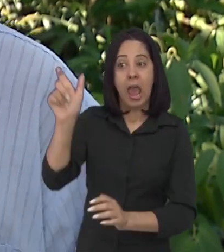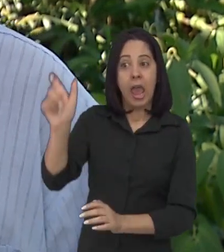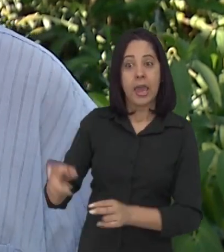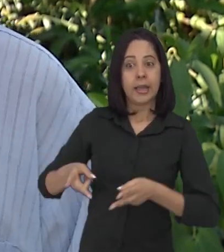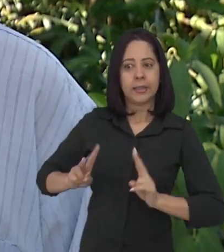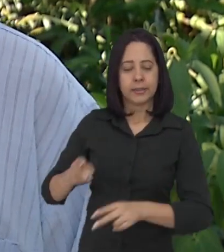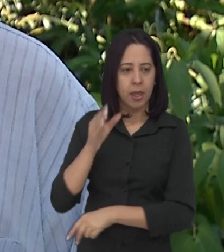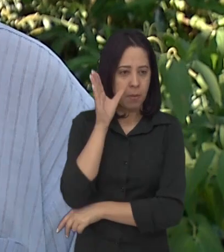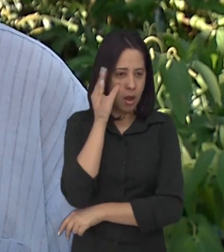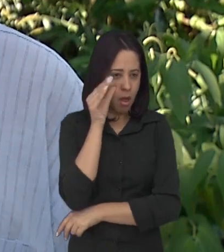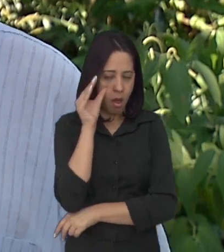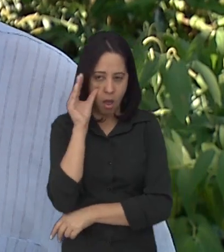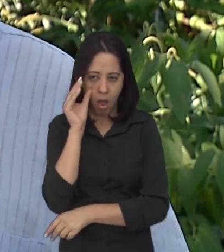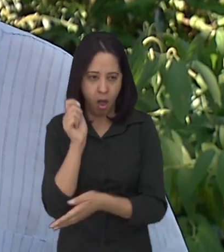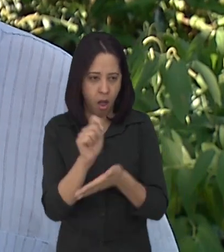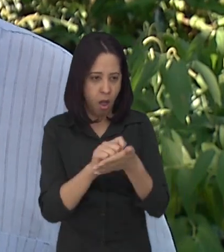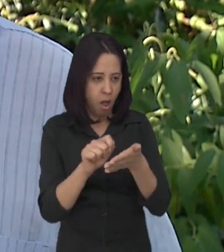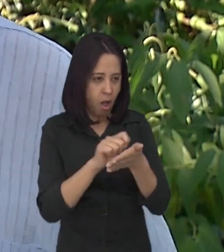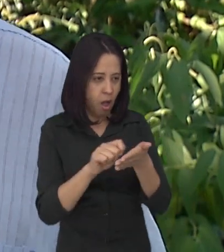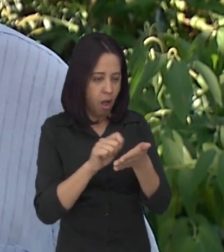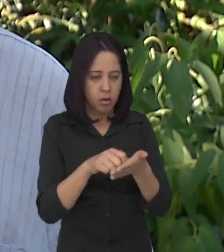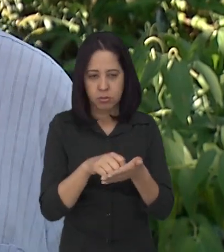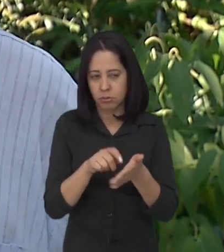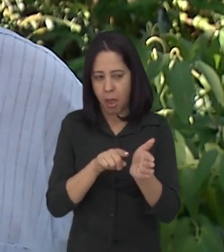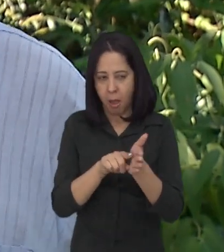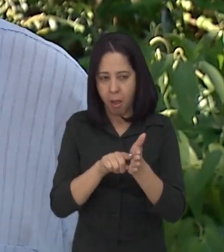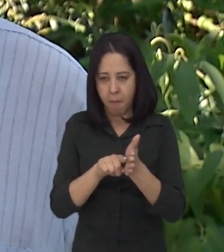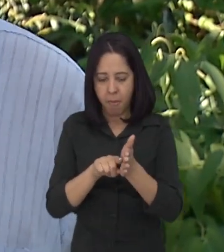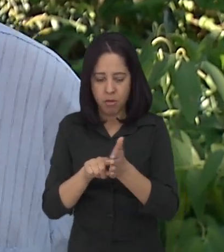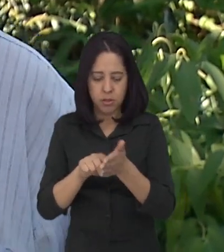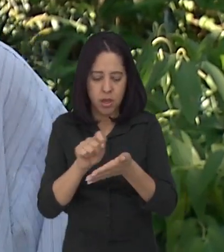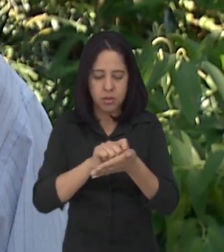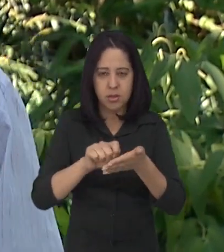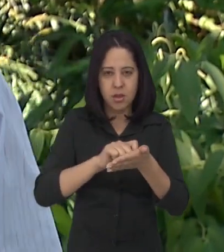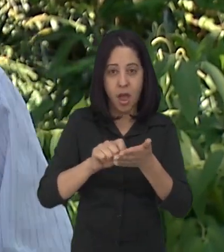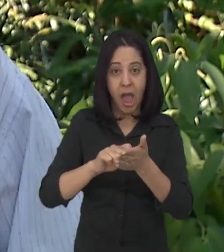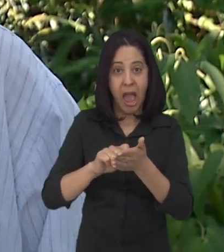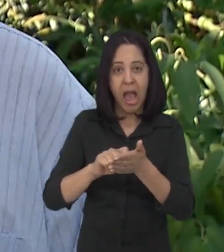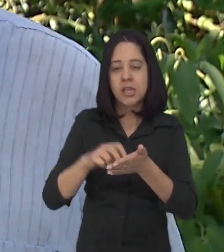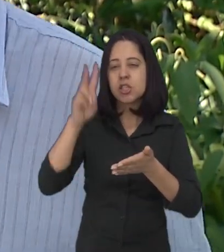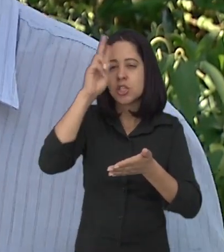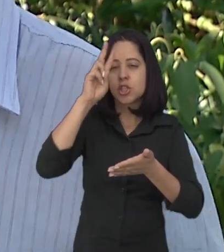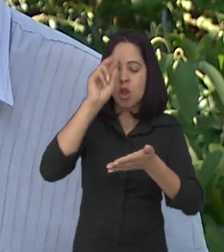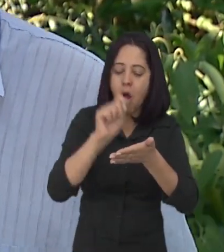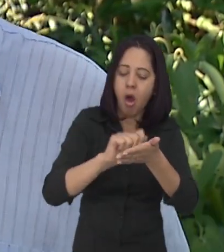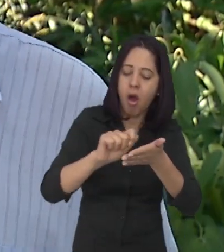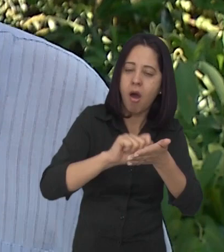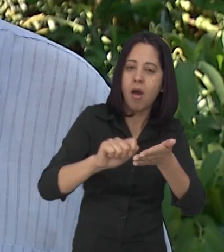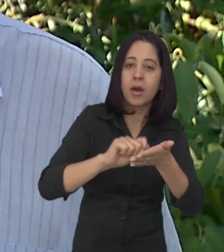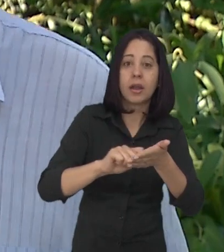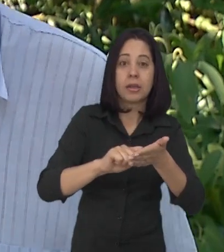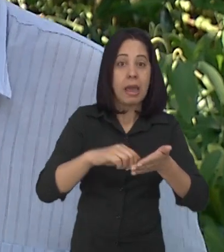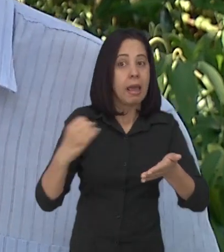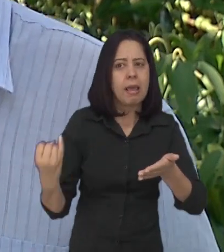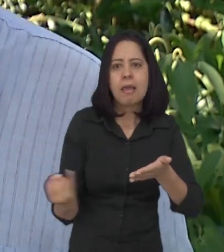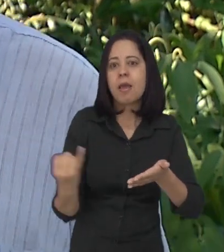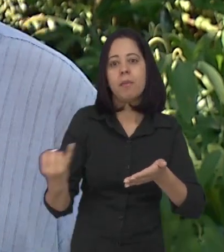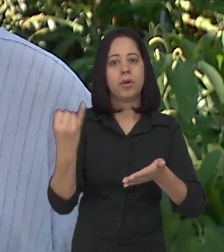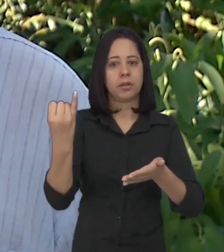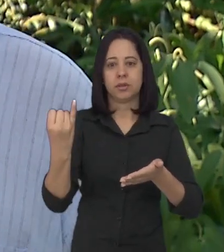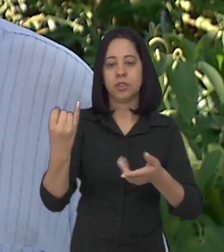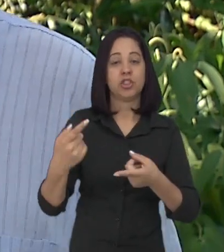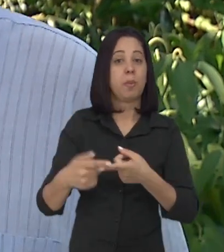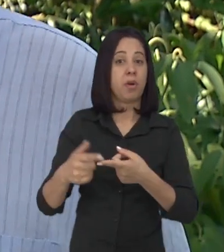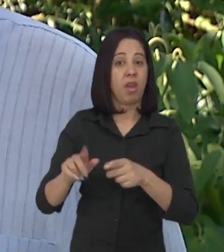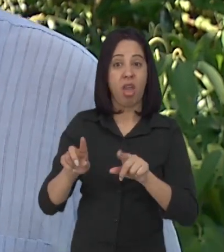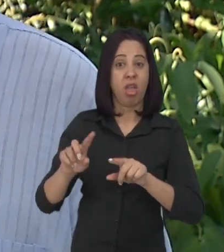ele estava lá observando e presenteava a população com essas crônicas. E essas crônicas foram fundamentais para o que